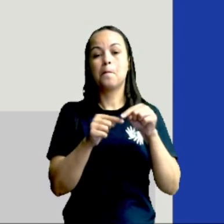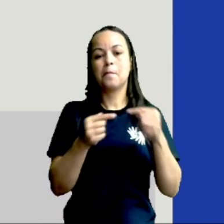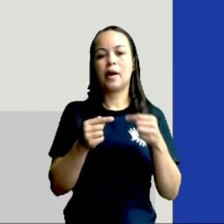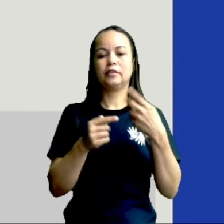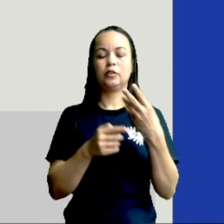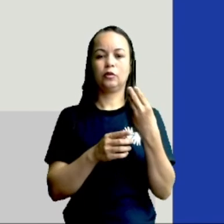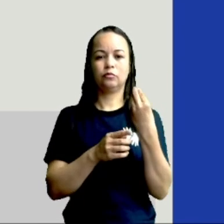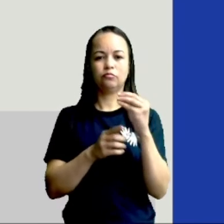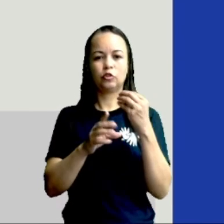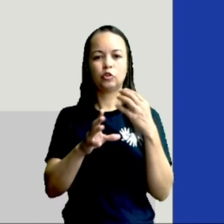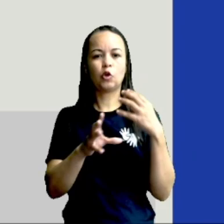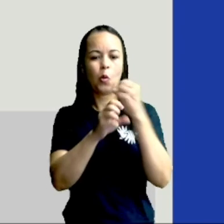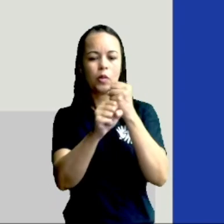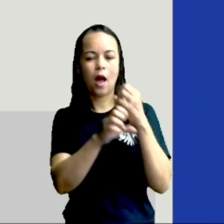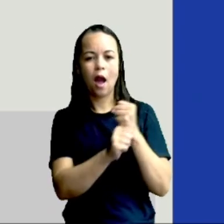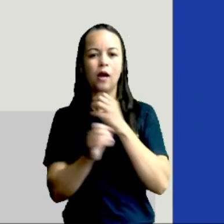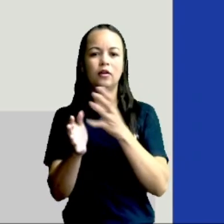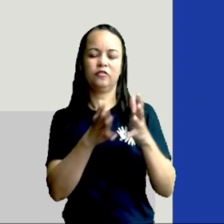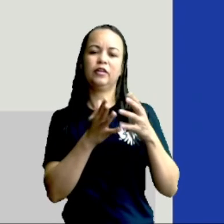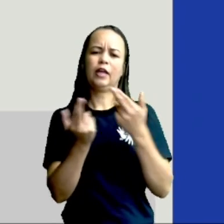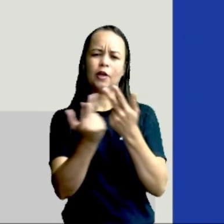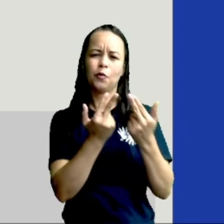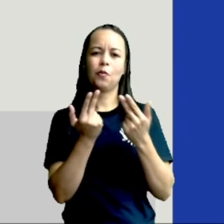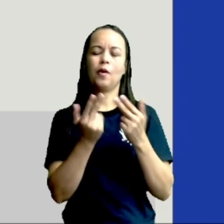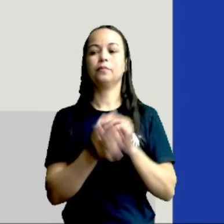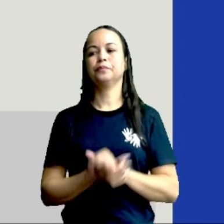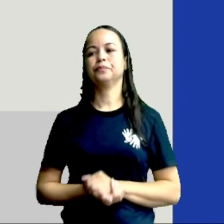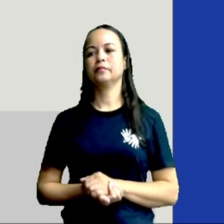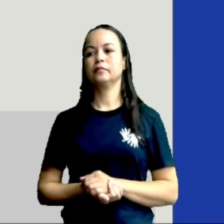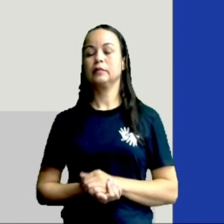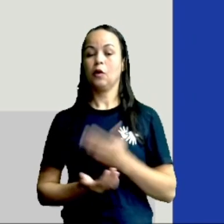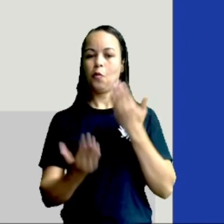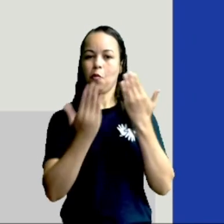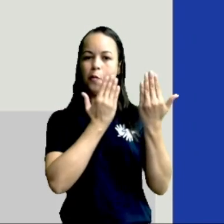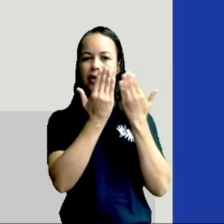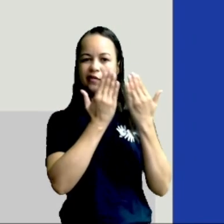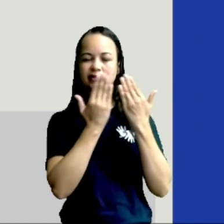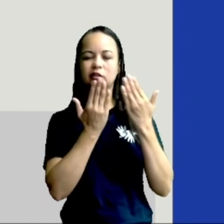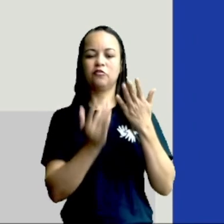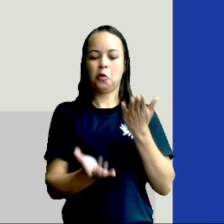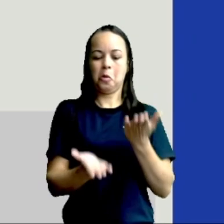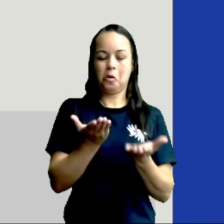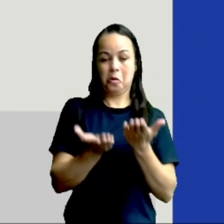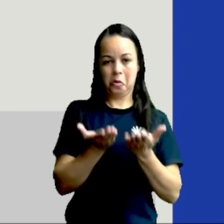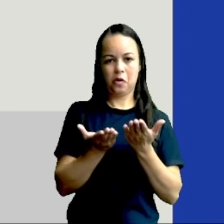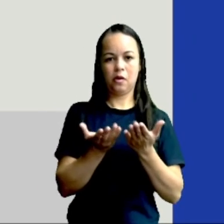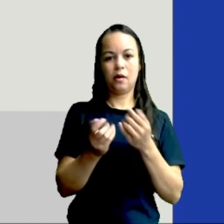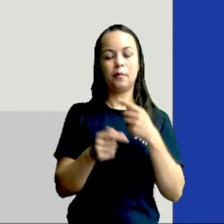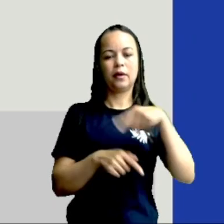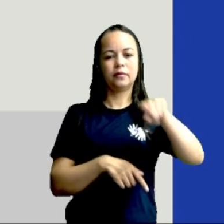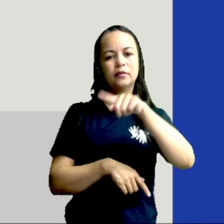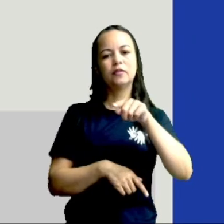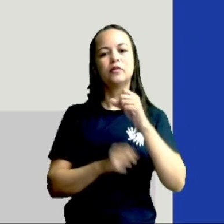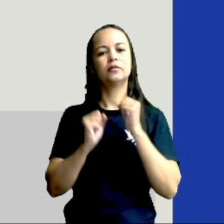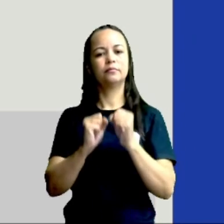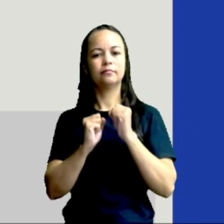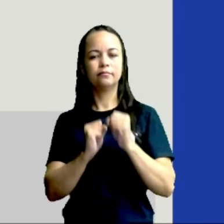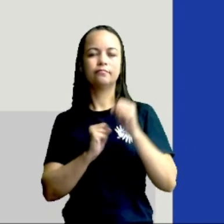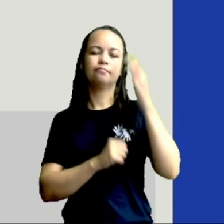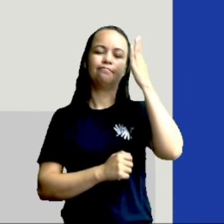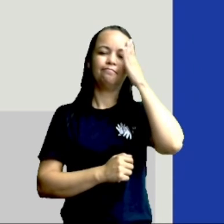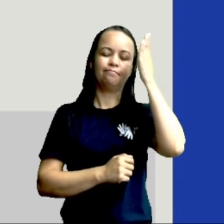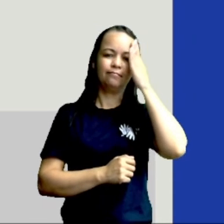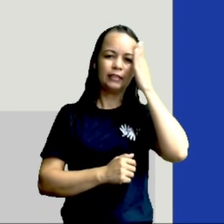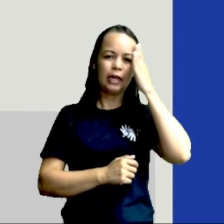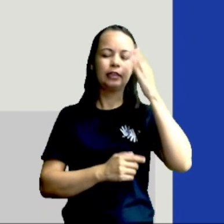uma das parcelas, vai dar no mesmo. Ali eu trouxe o comparativo da balança para que você possa